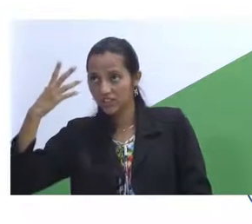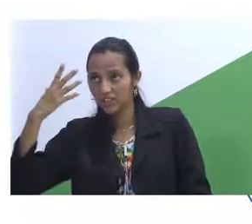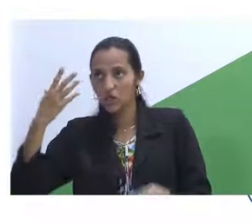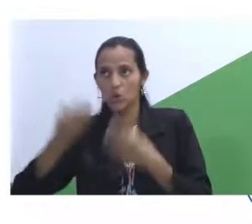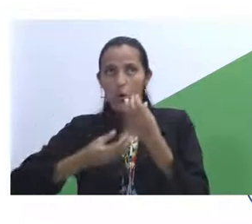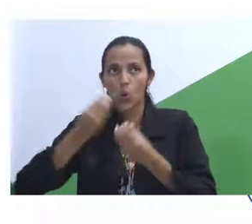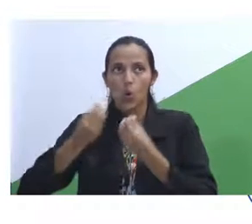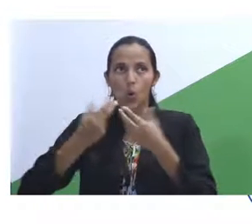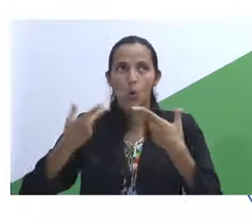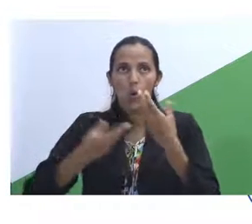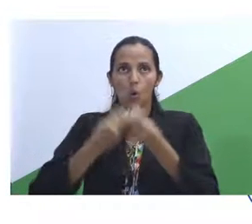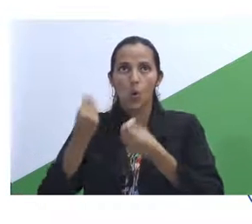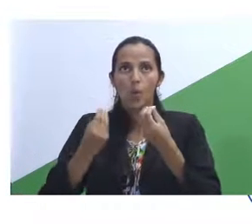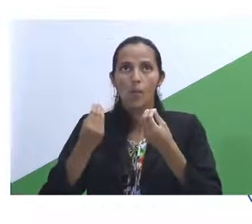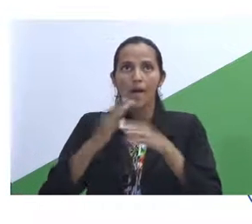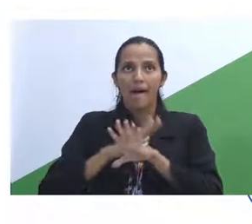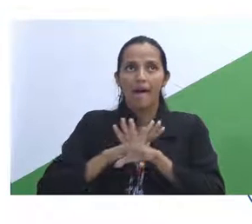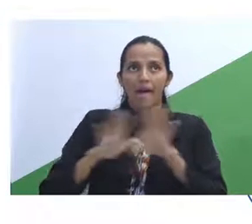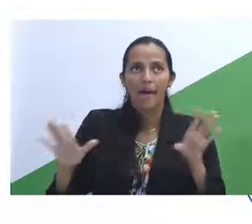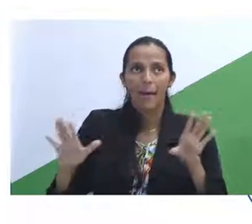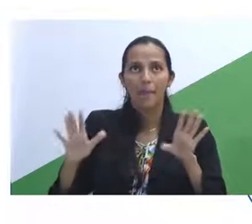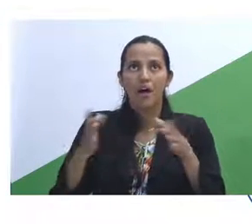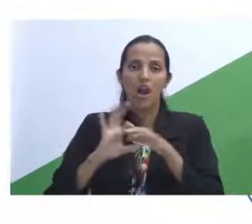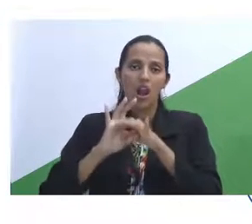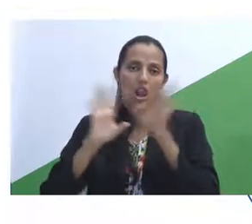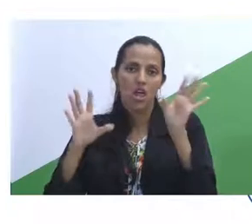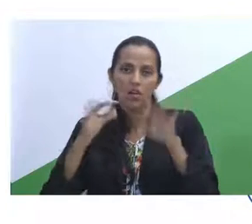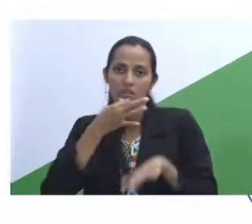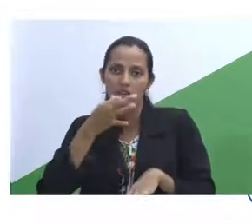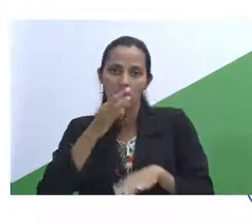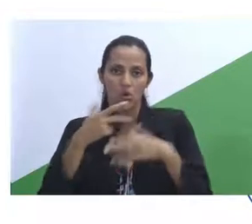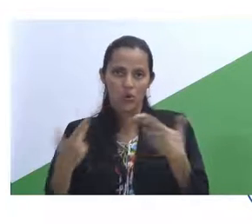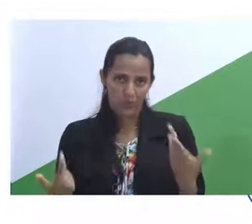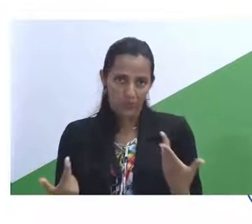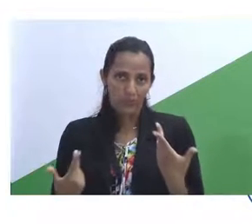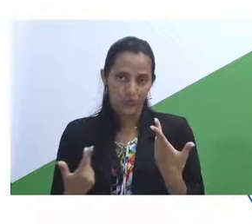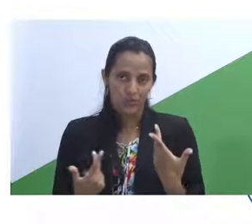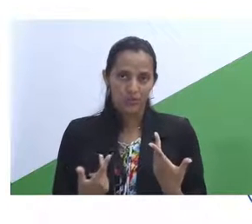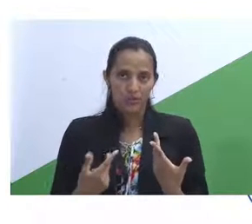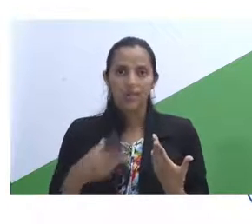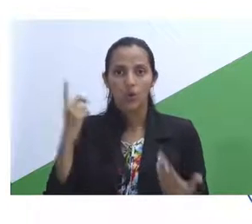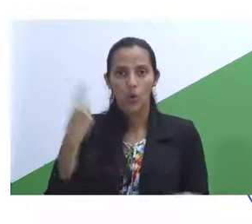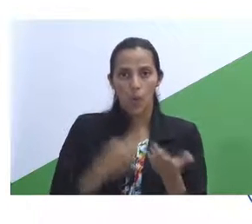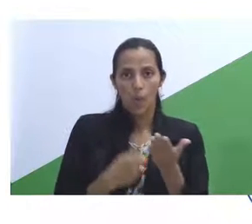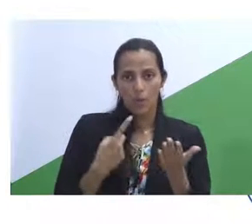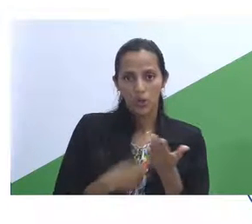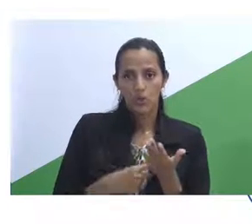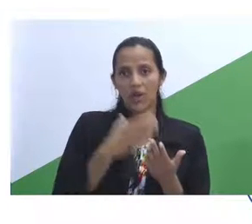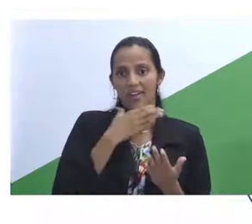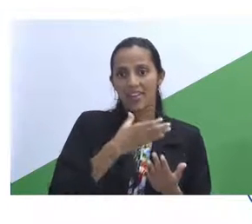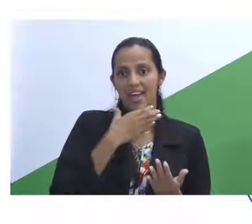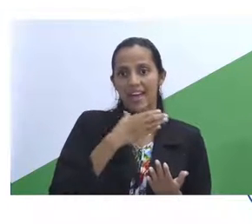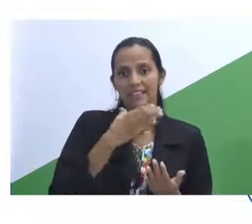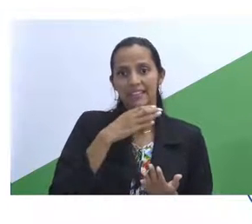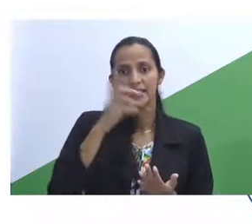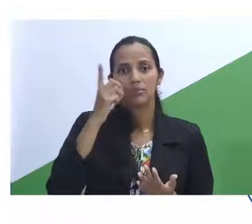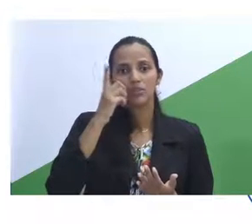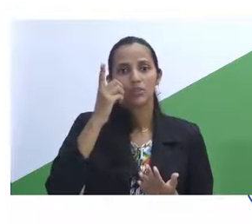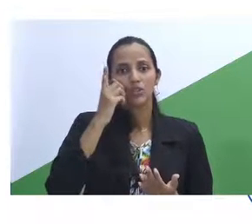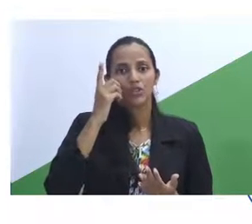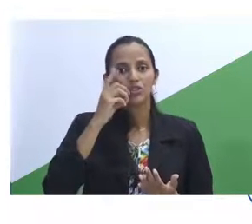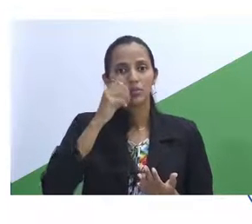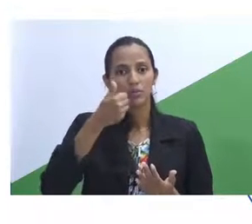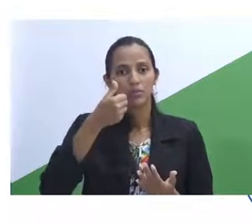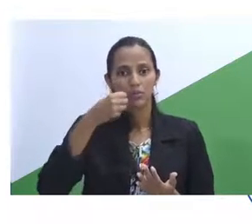do país, no início de 1945, marcou as eleições presidenciais para dezembro daquele ano, e concedeu anistia